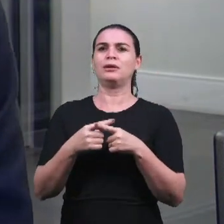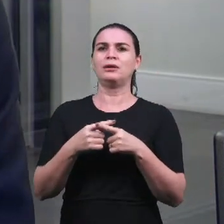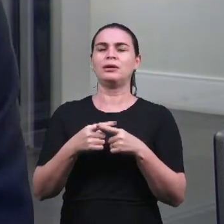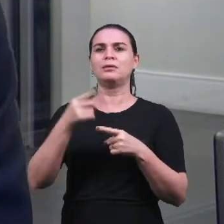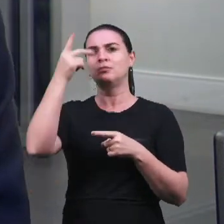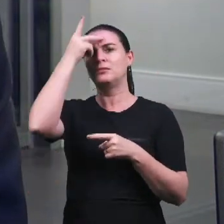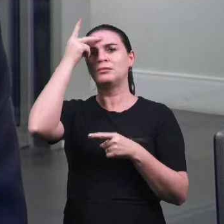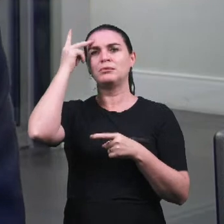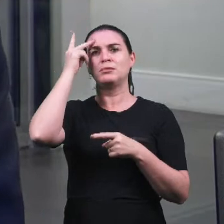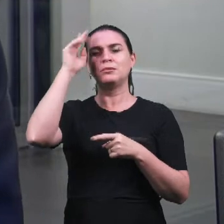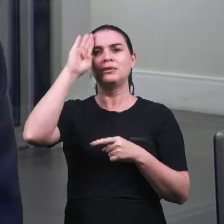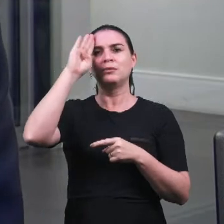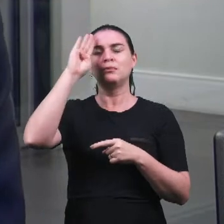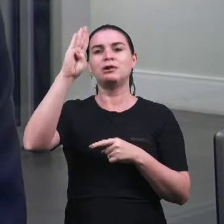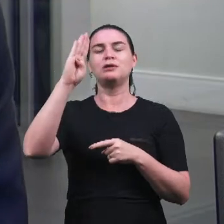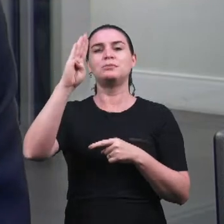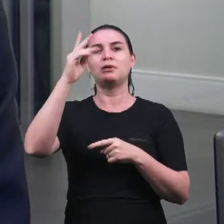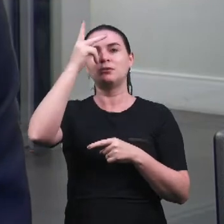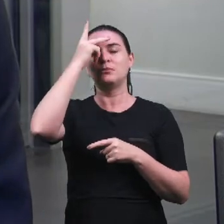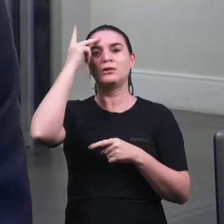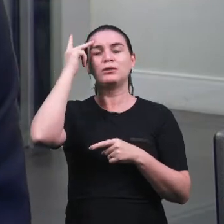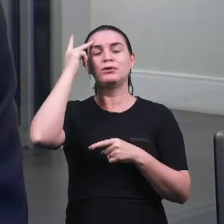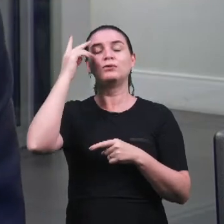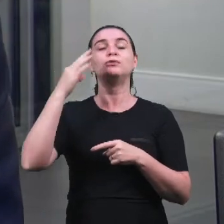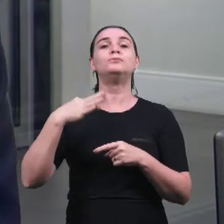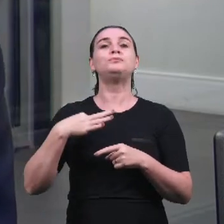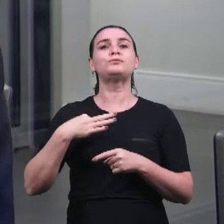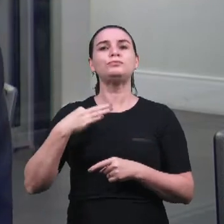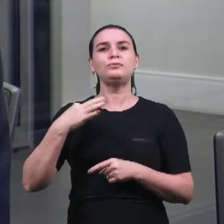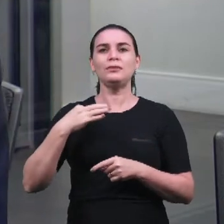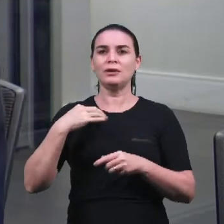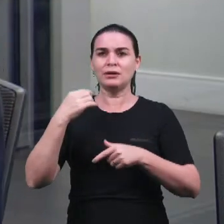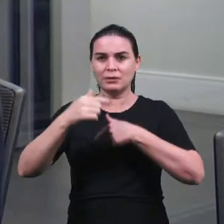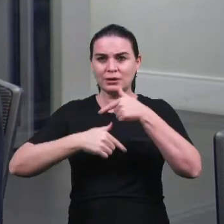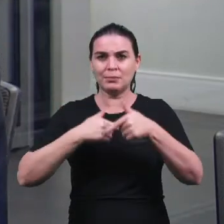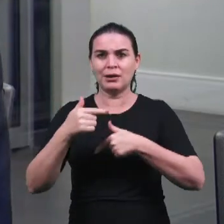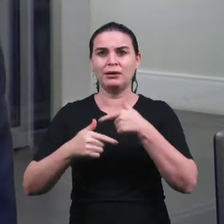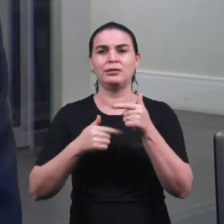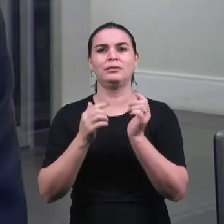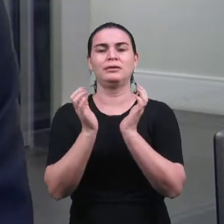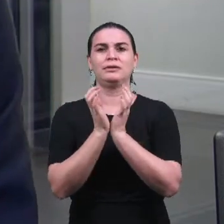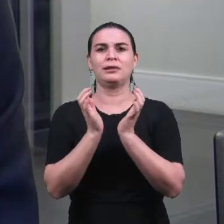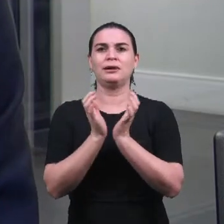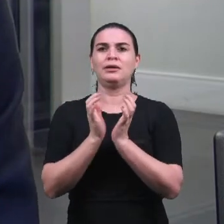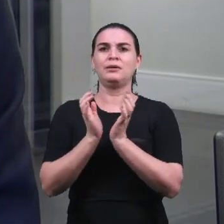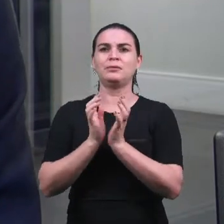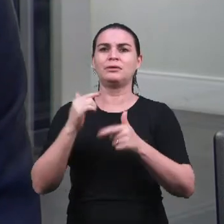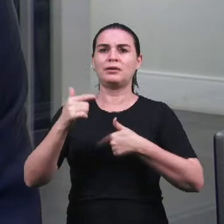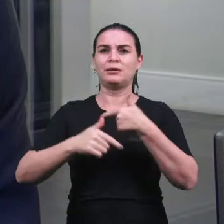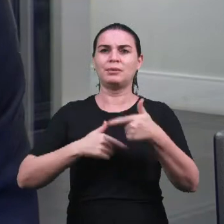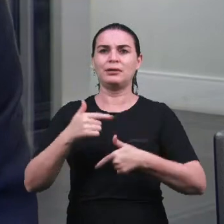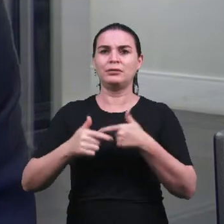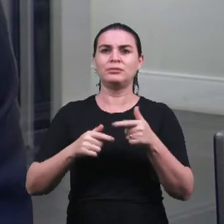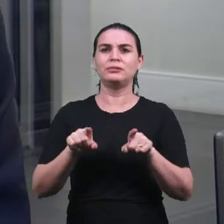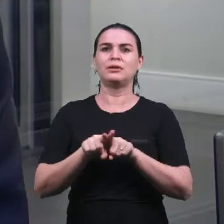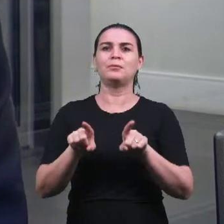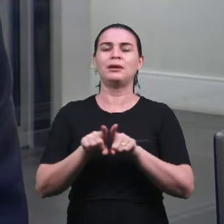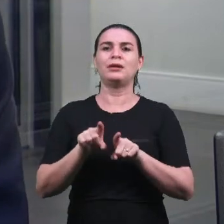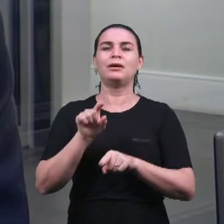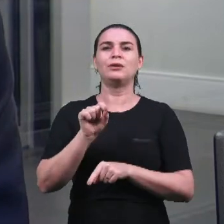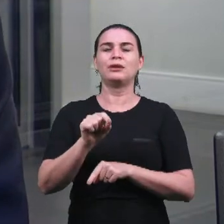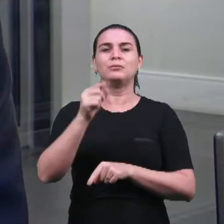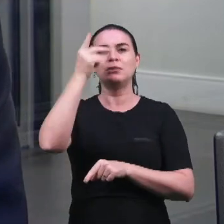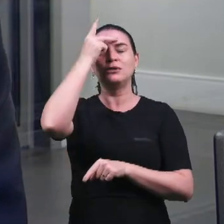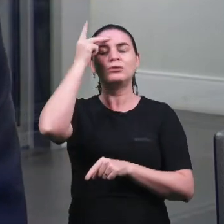para os voluntários, que passam o ano todo subindo, trabalhando, as equipes, os pastores, os irmãos da cozinha, do